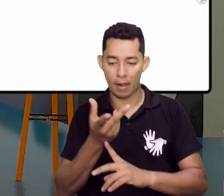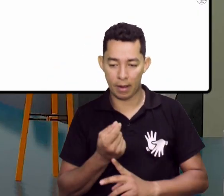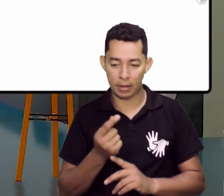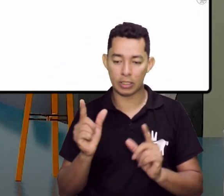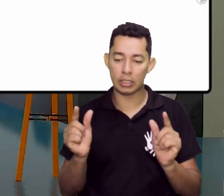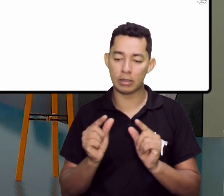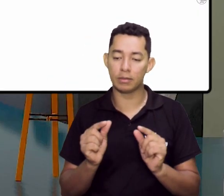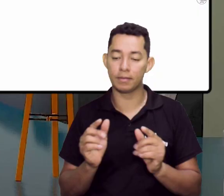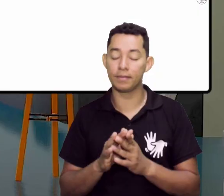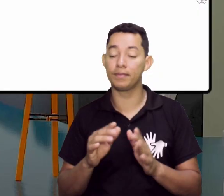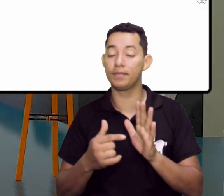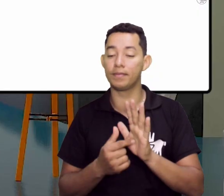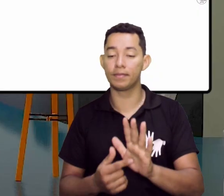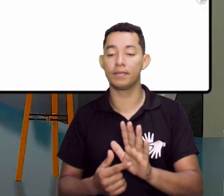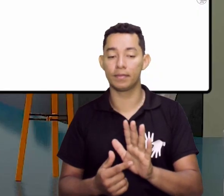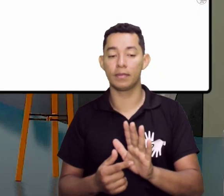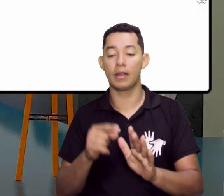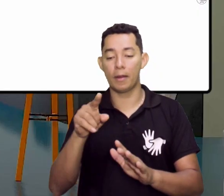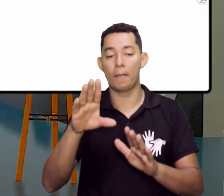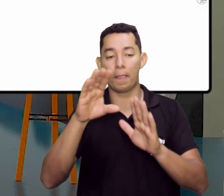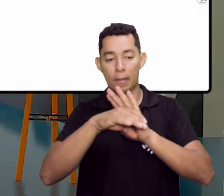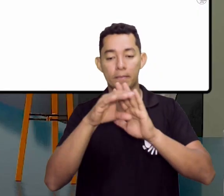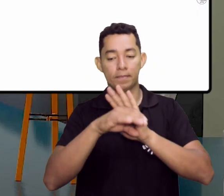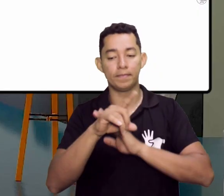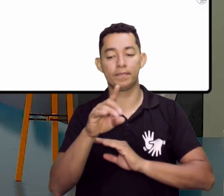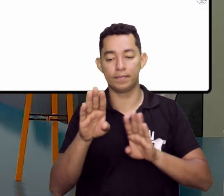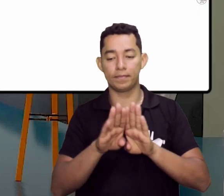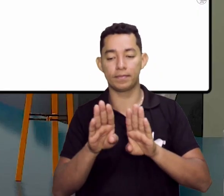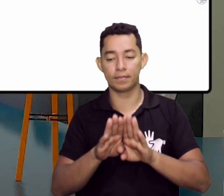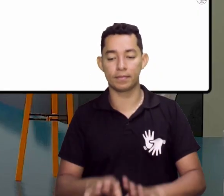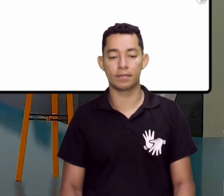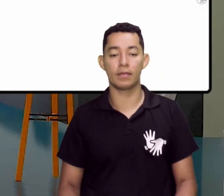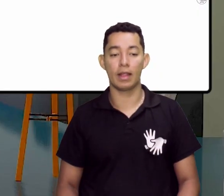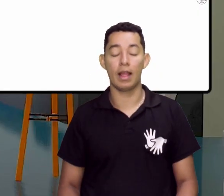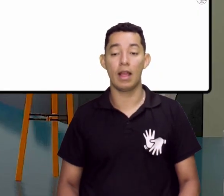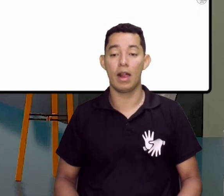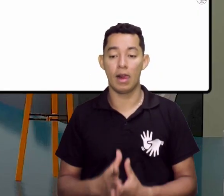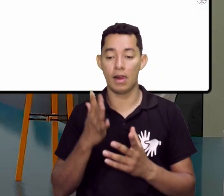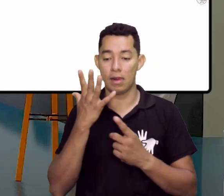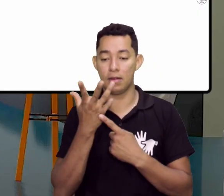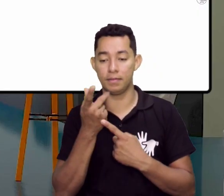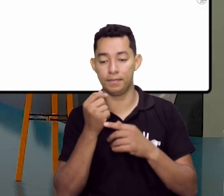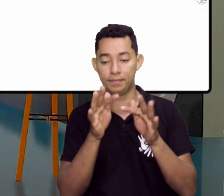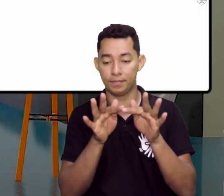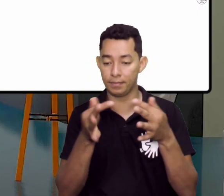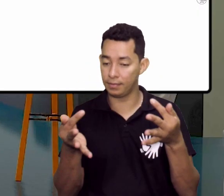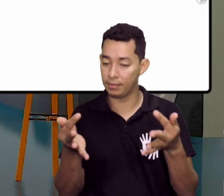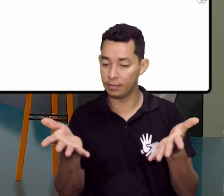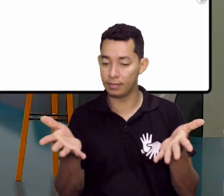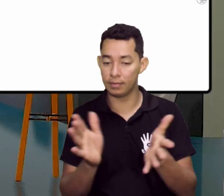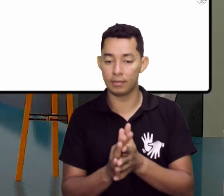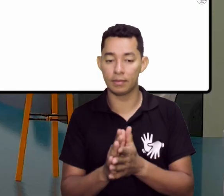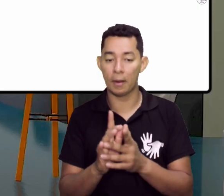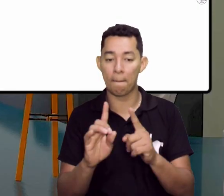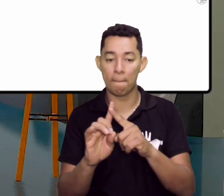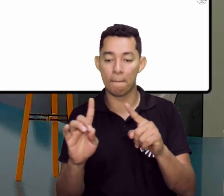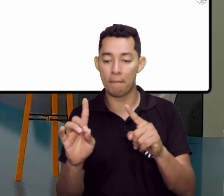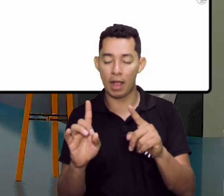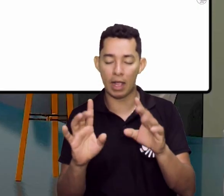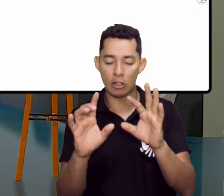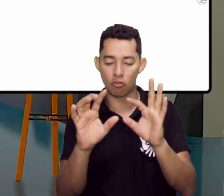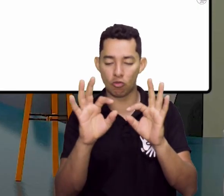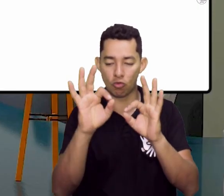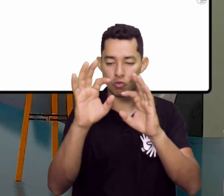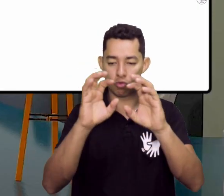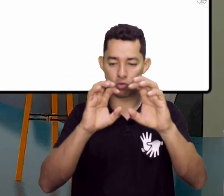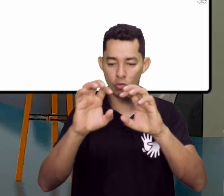minimalista também apresenta esse conteúdo. É uma arte super simples, mas que a disposição dessa arte em